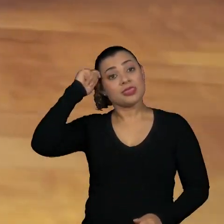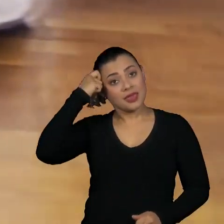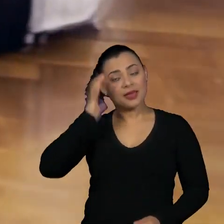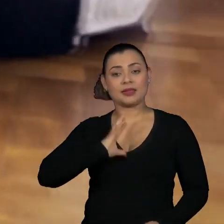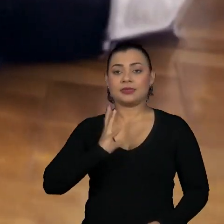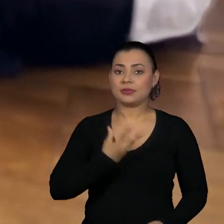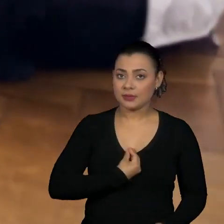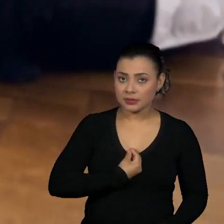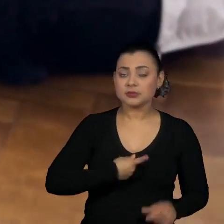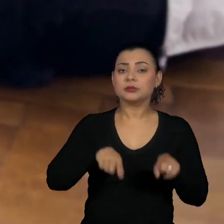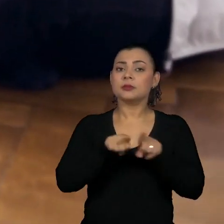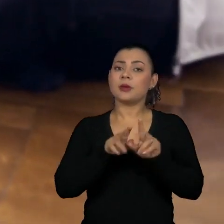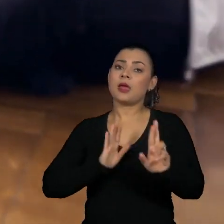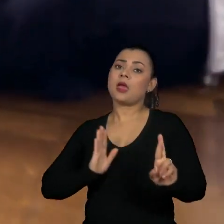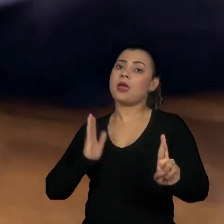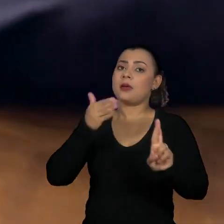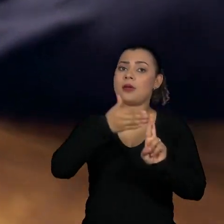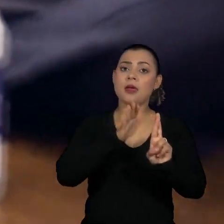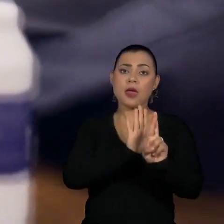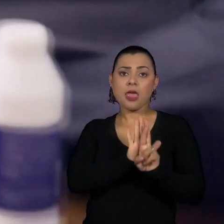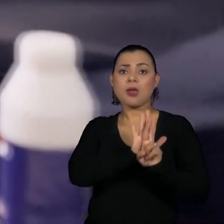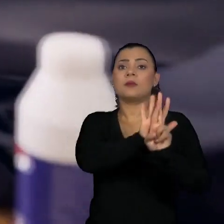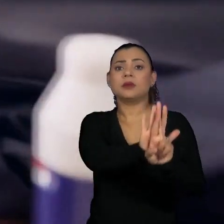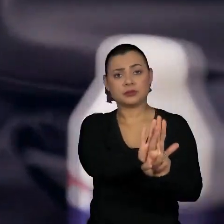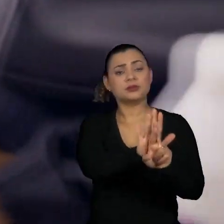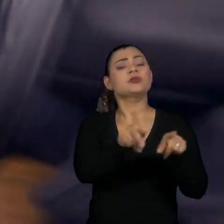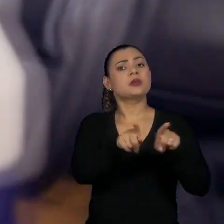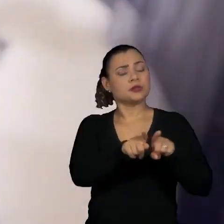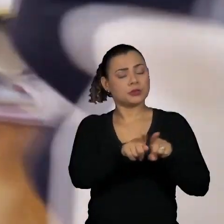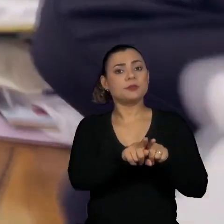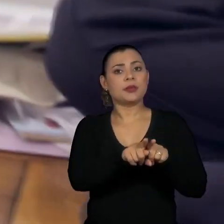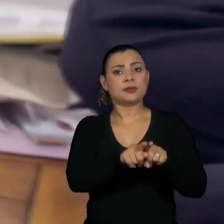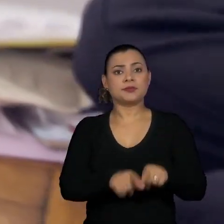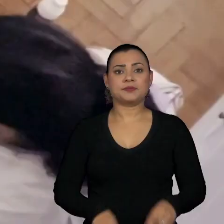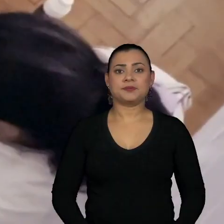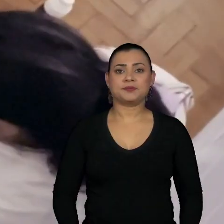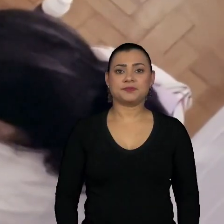de representatividade também dentro dos escritos que nós escolhemos.